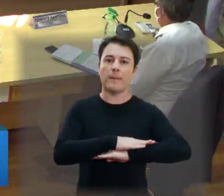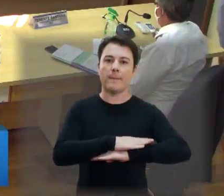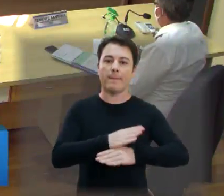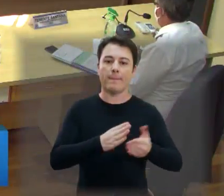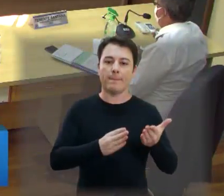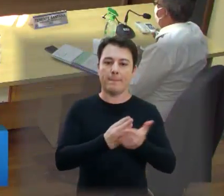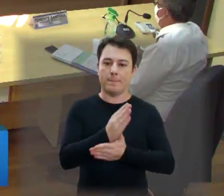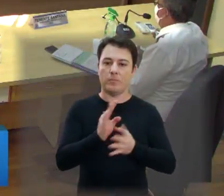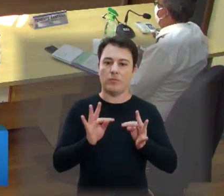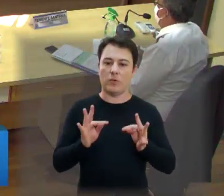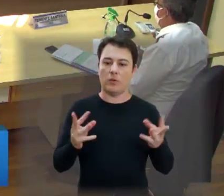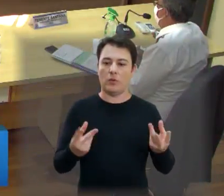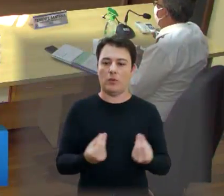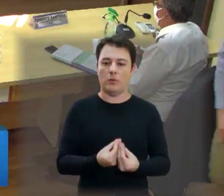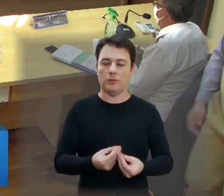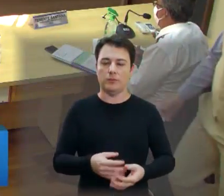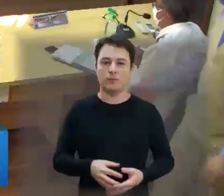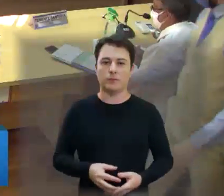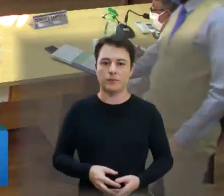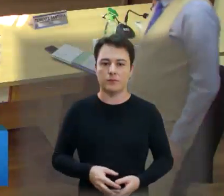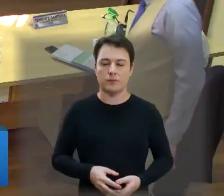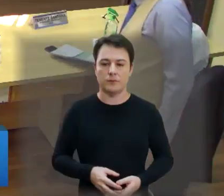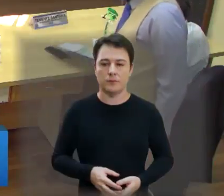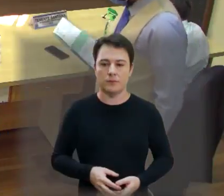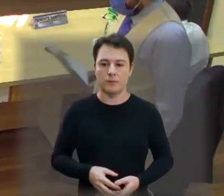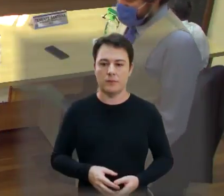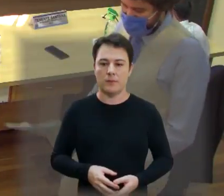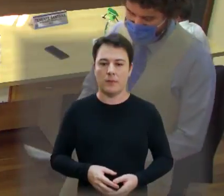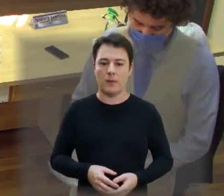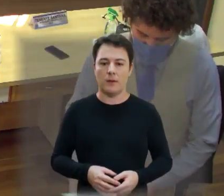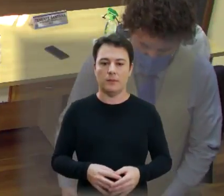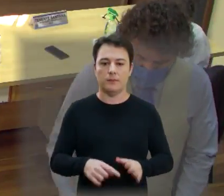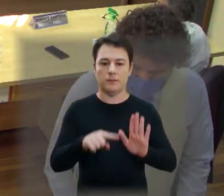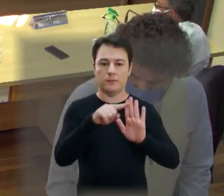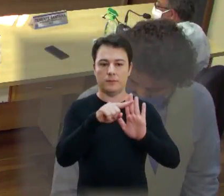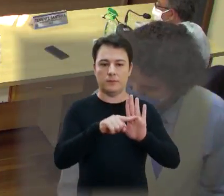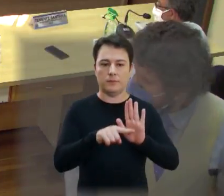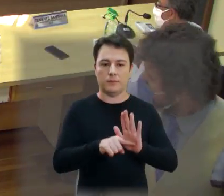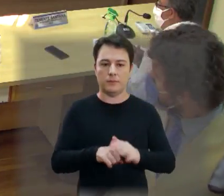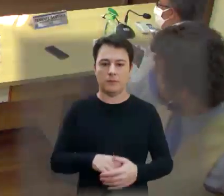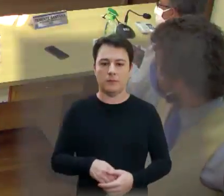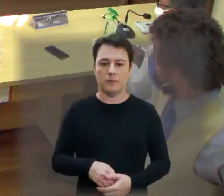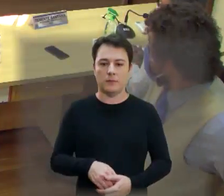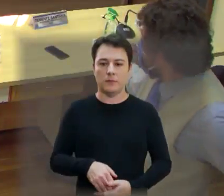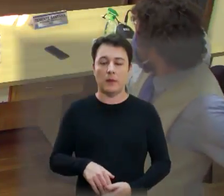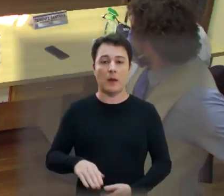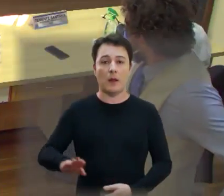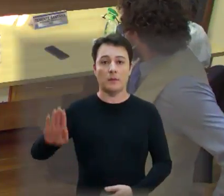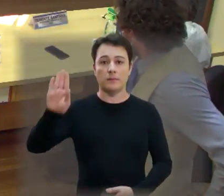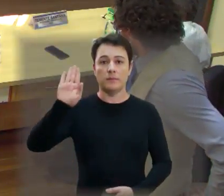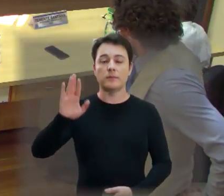Aprovado por unanimidade dos vereadores. Próximo item. Declaração de voto do vereador Roger